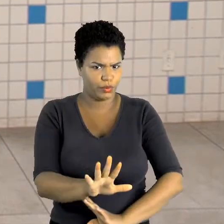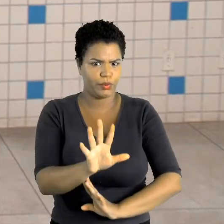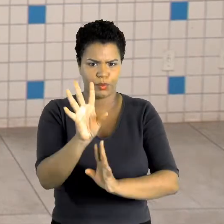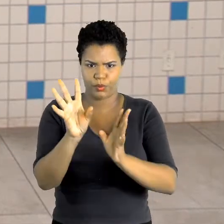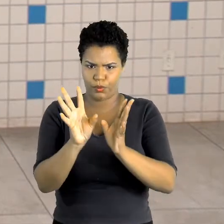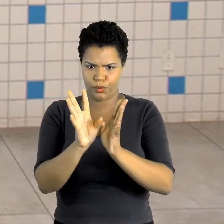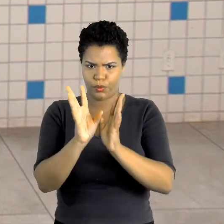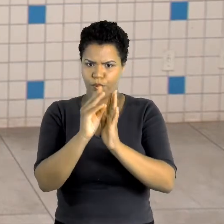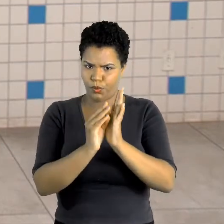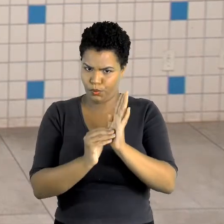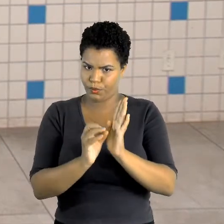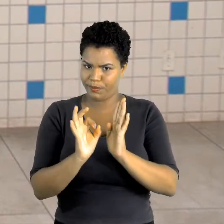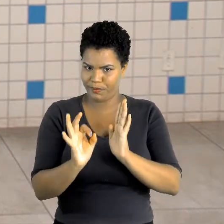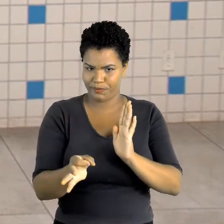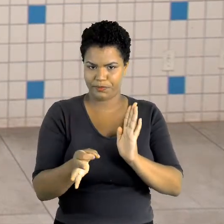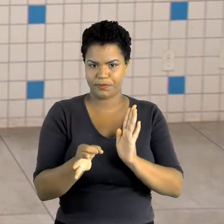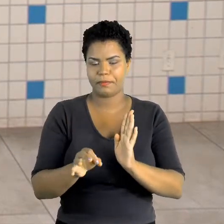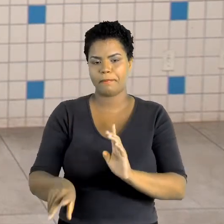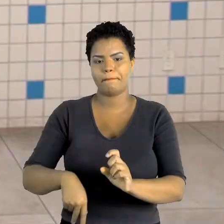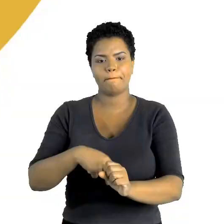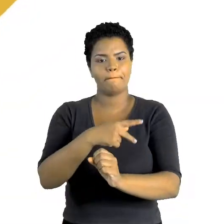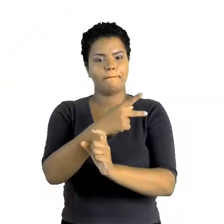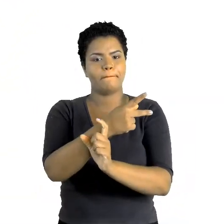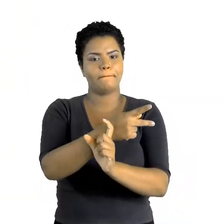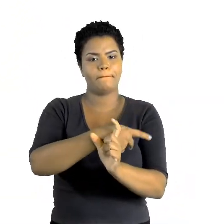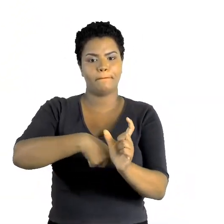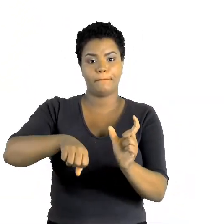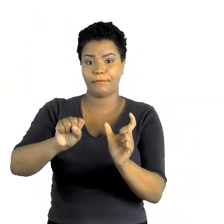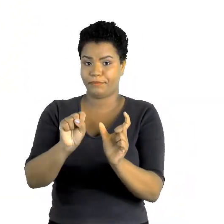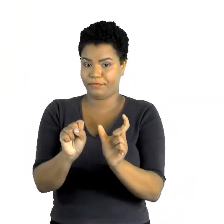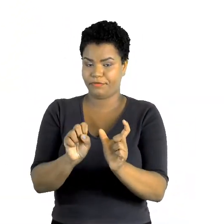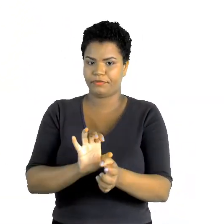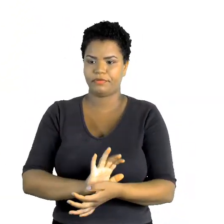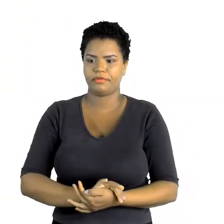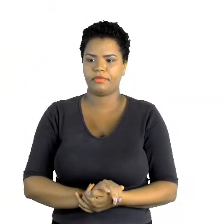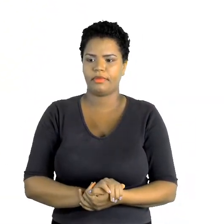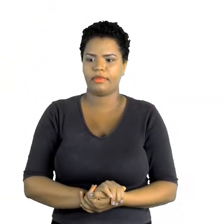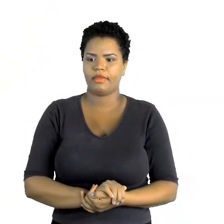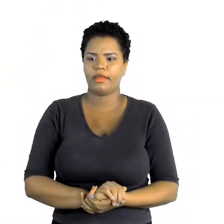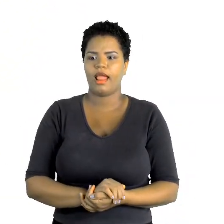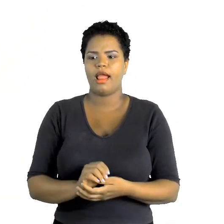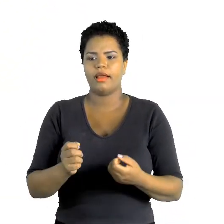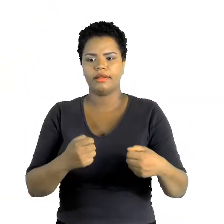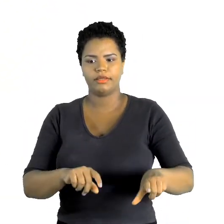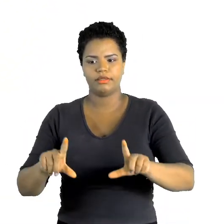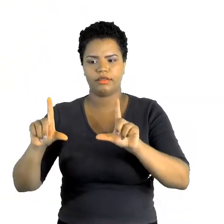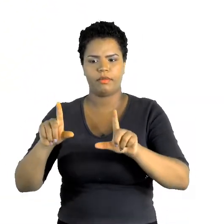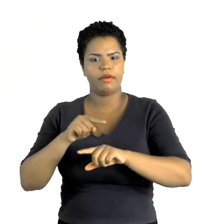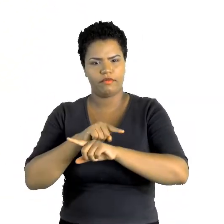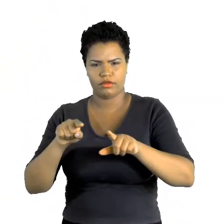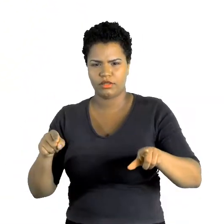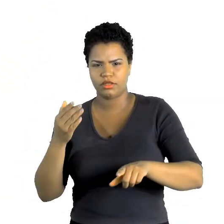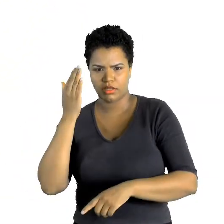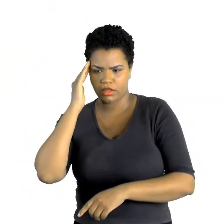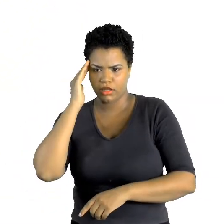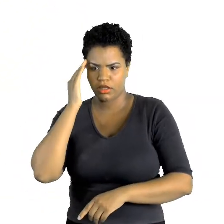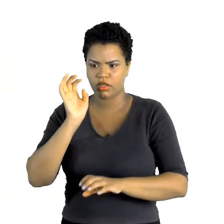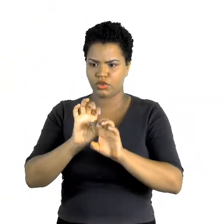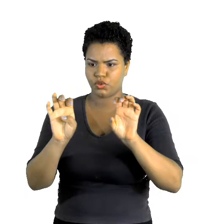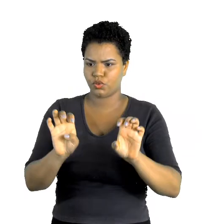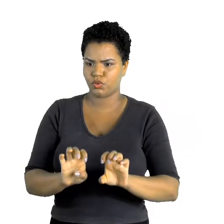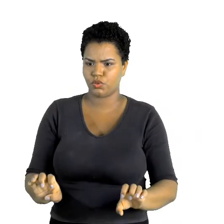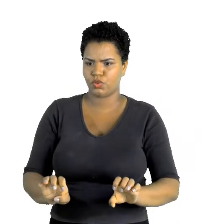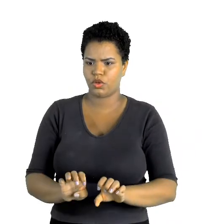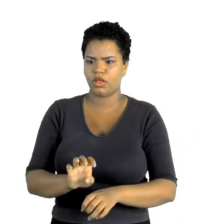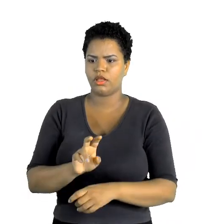conteúdo, ok? Prefixo e o sufixo. Aí aqui nesse slide também é só para ter uma estrutura. Nós temos o root, que é a nossa